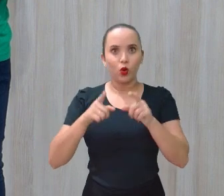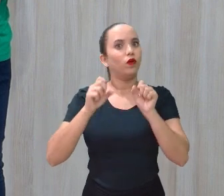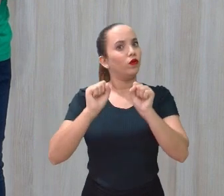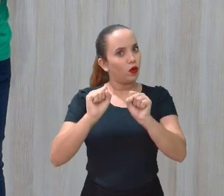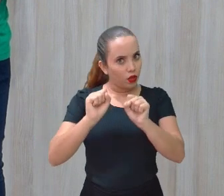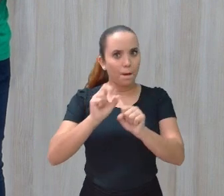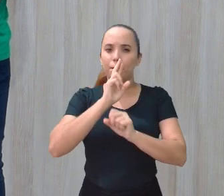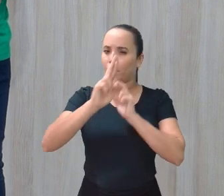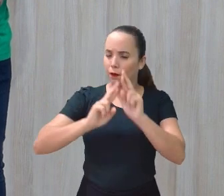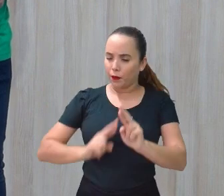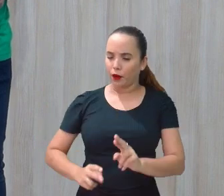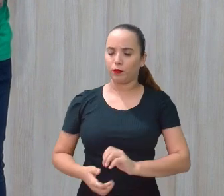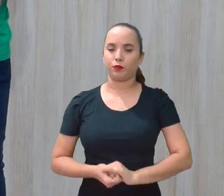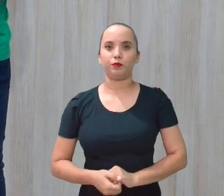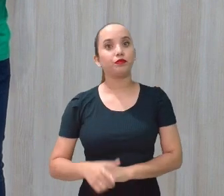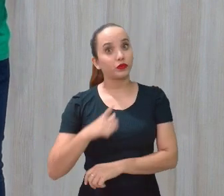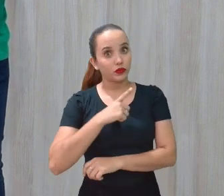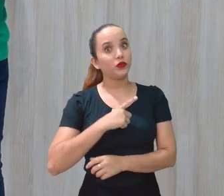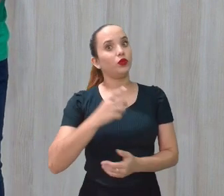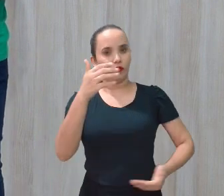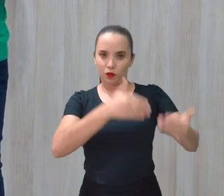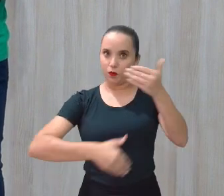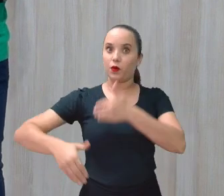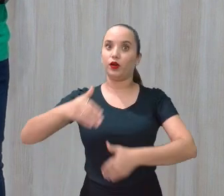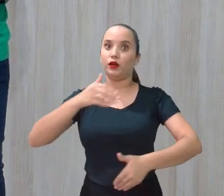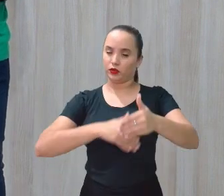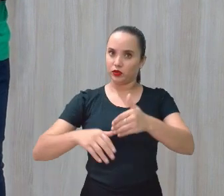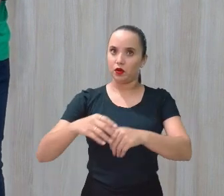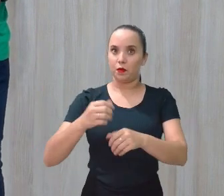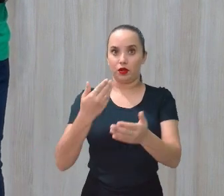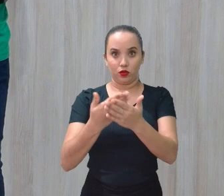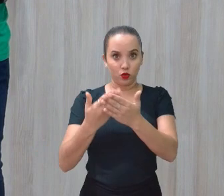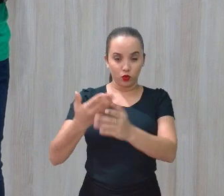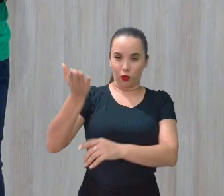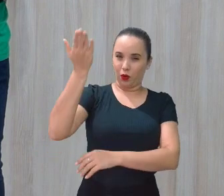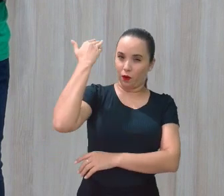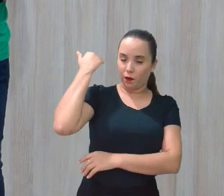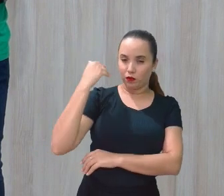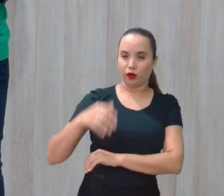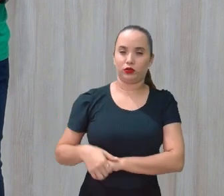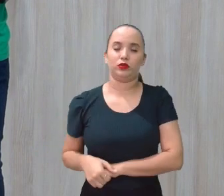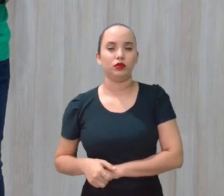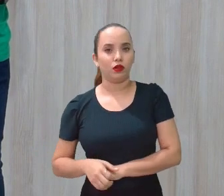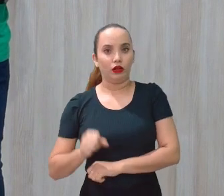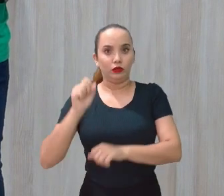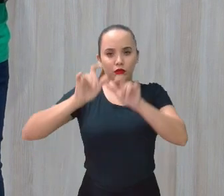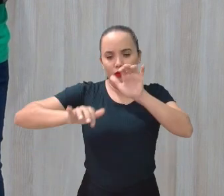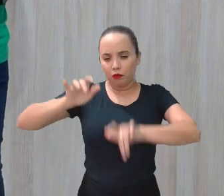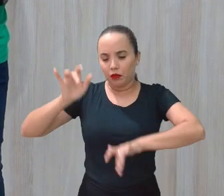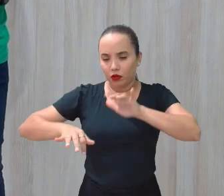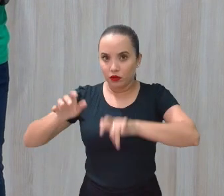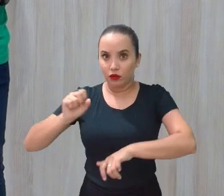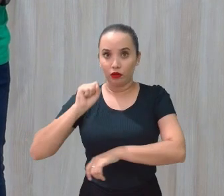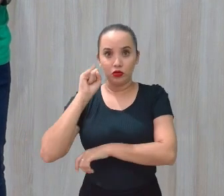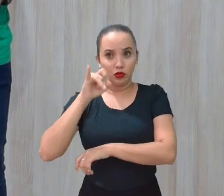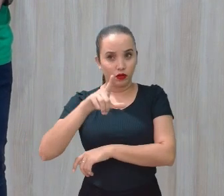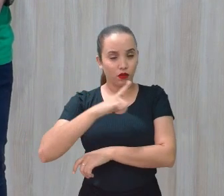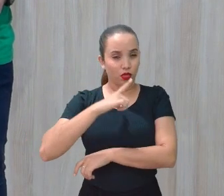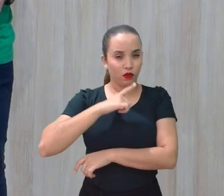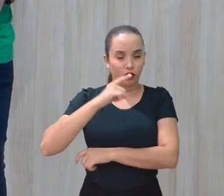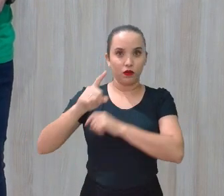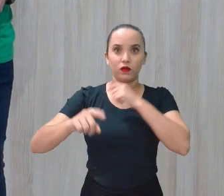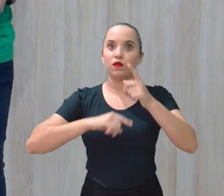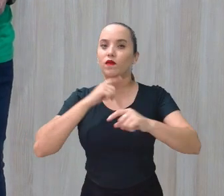muito boa, vários estudantes começaram a mandar as mensagens, tirar algumas dúvidas e se você tiver alguma dúvida também manda para a